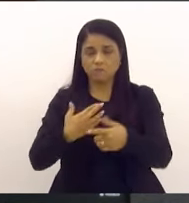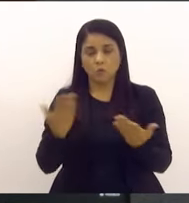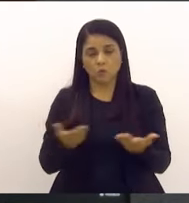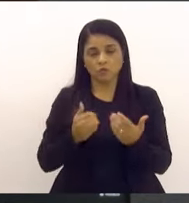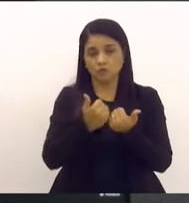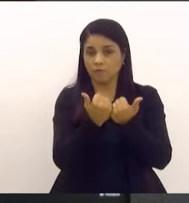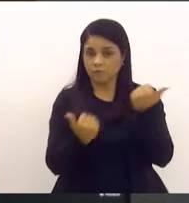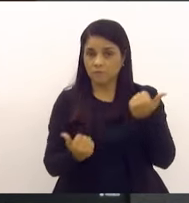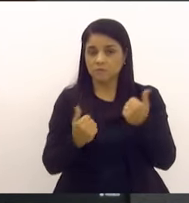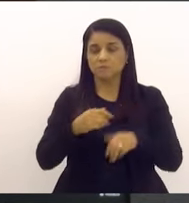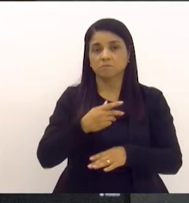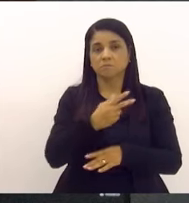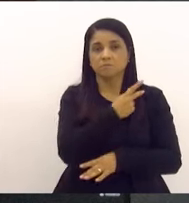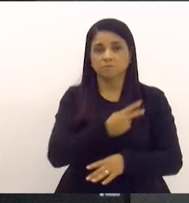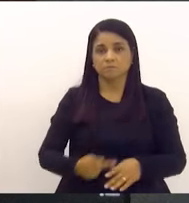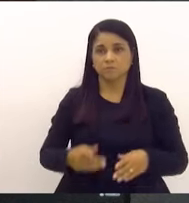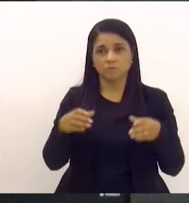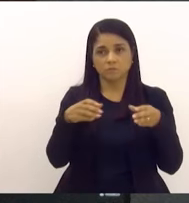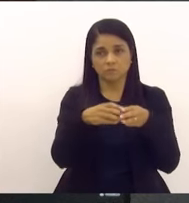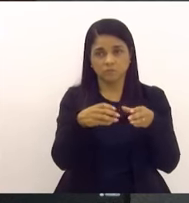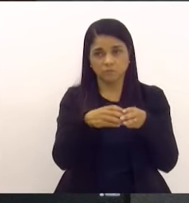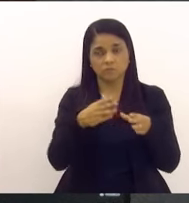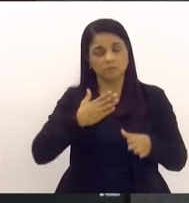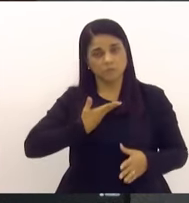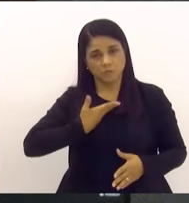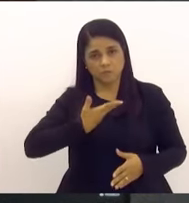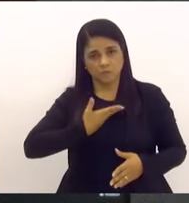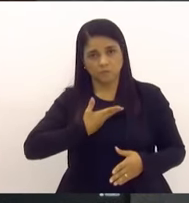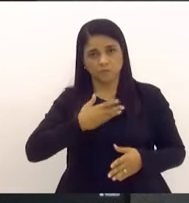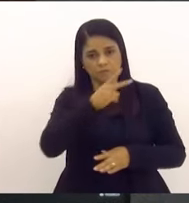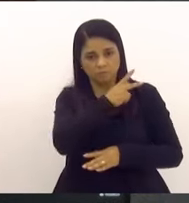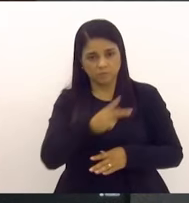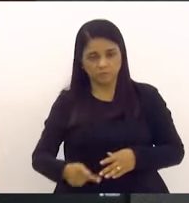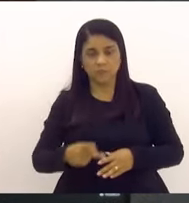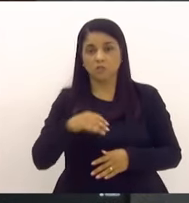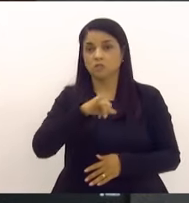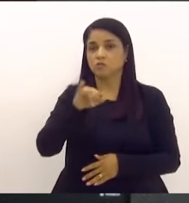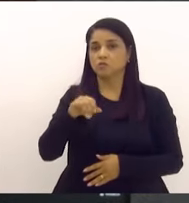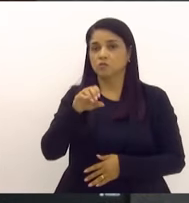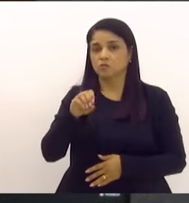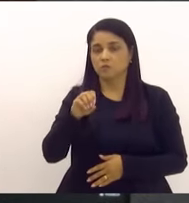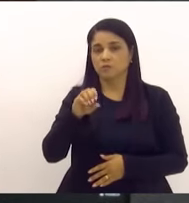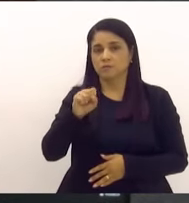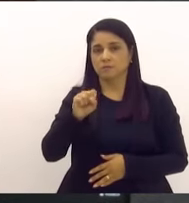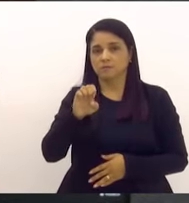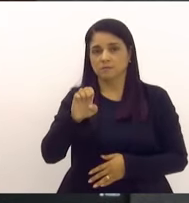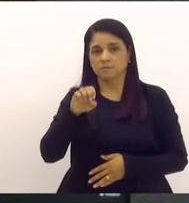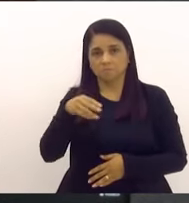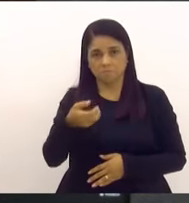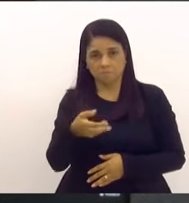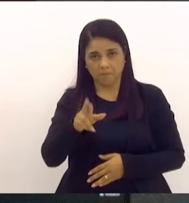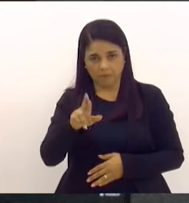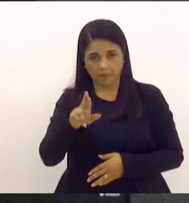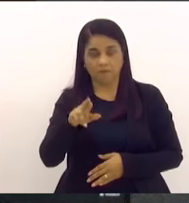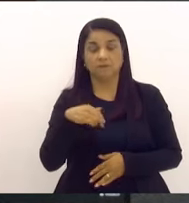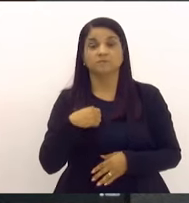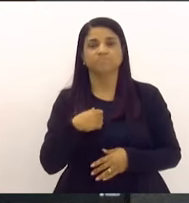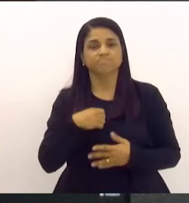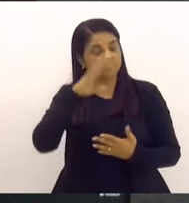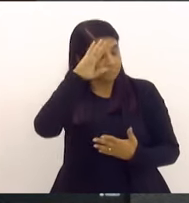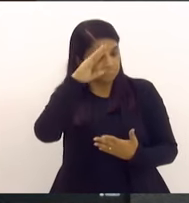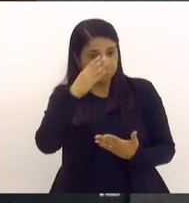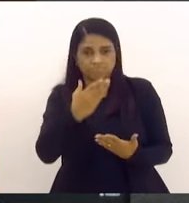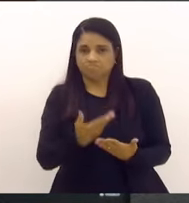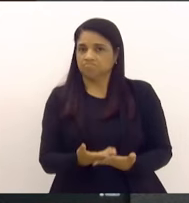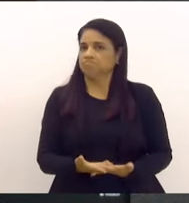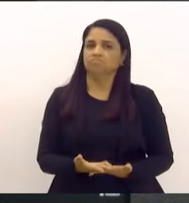vice-presidente, comissão comandada pelo meu camarada professor Josemar. E queria dizer o seguinte, é